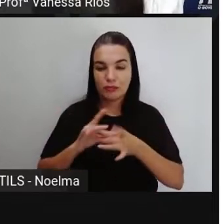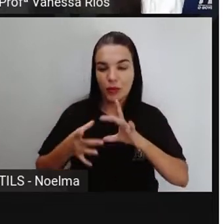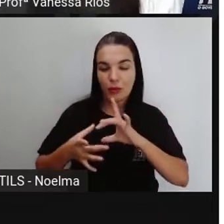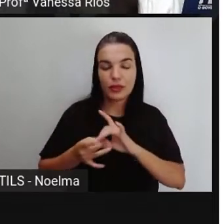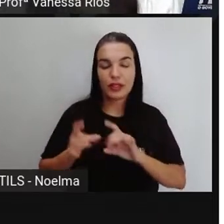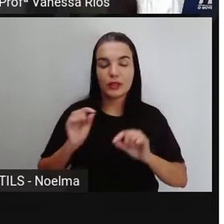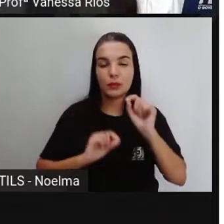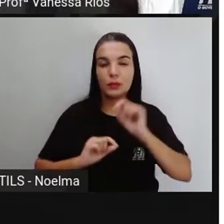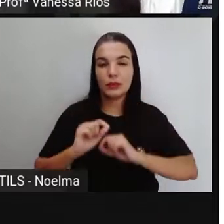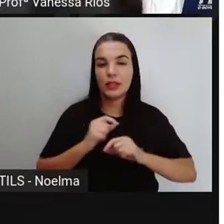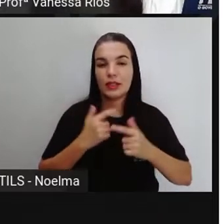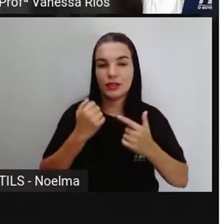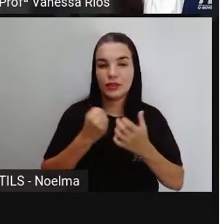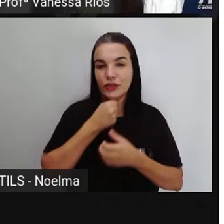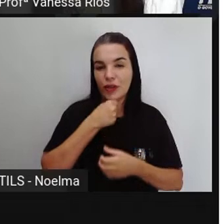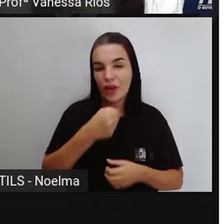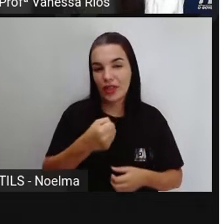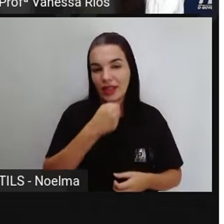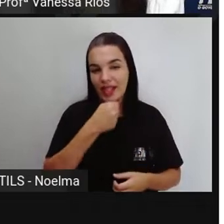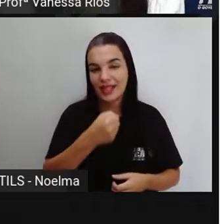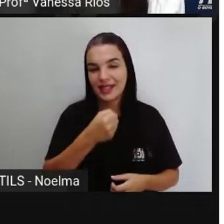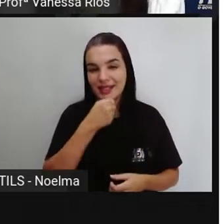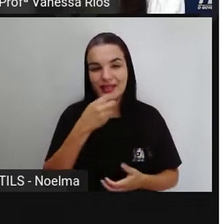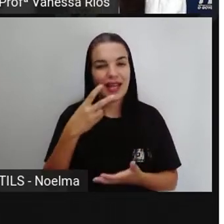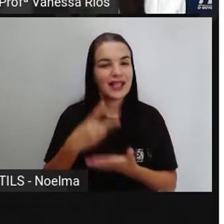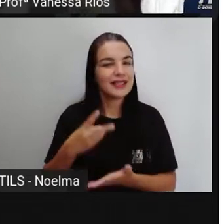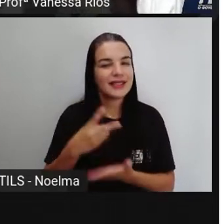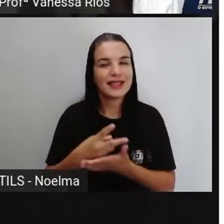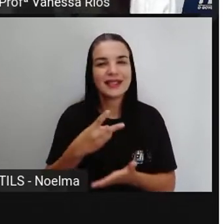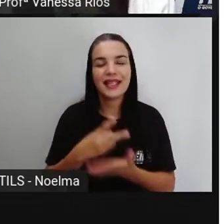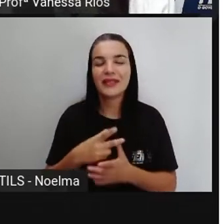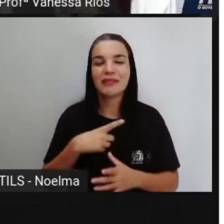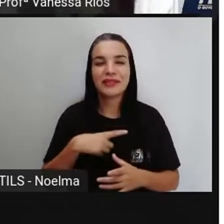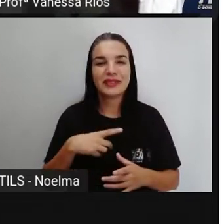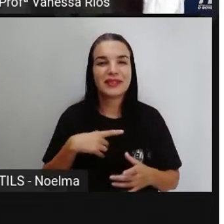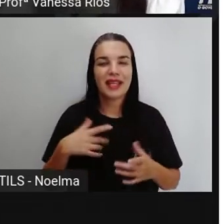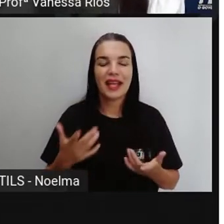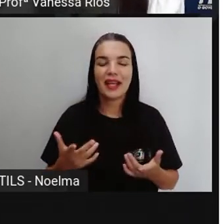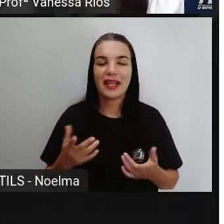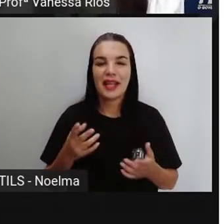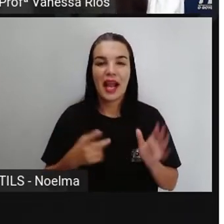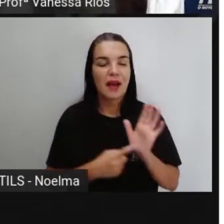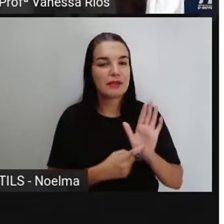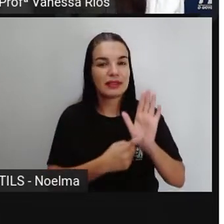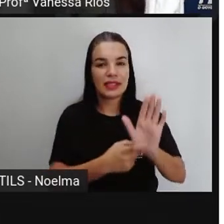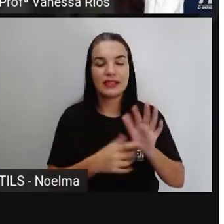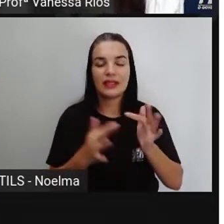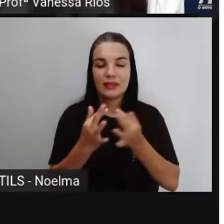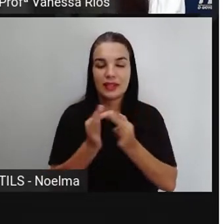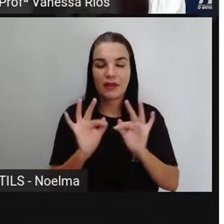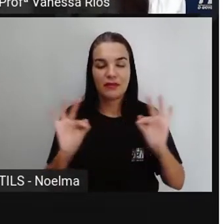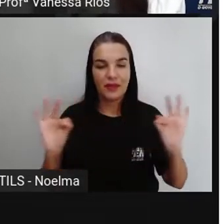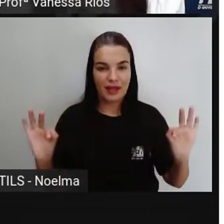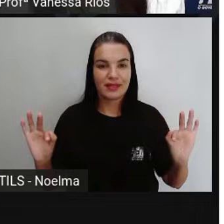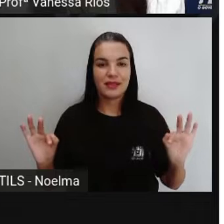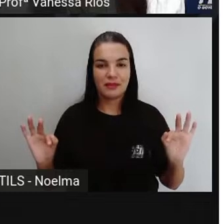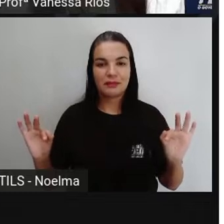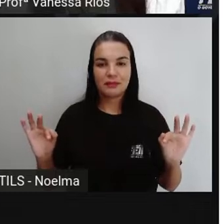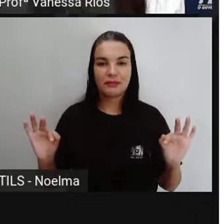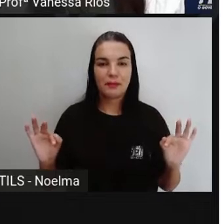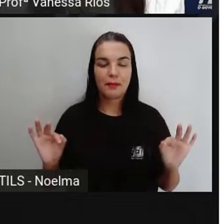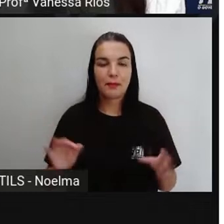aí, falada, né? Inclusive aparece aí em muitos outros contextos como frase que